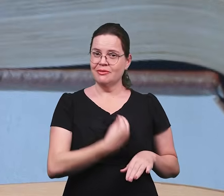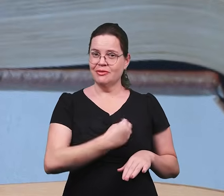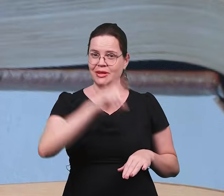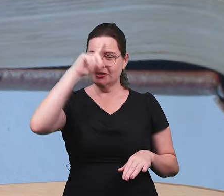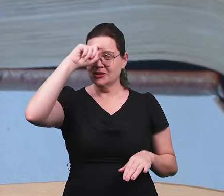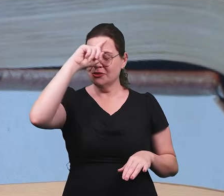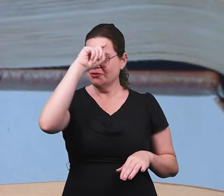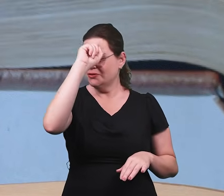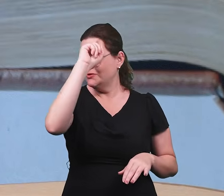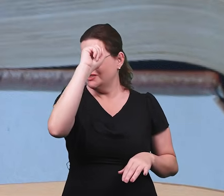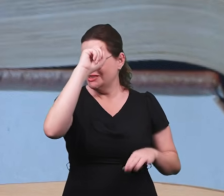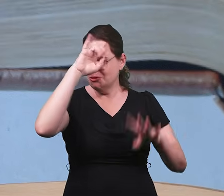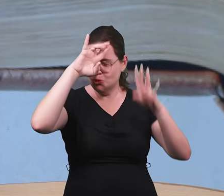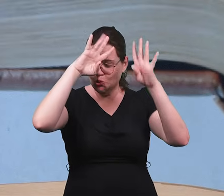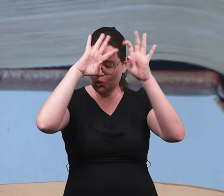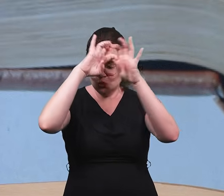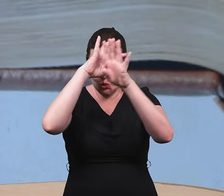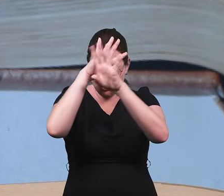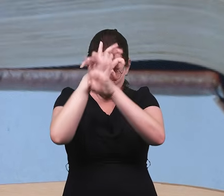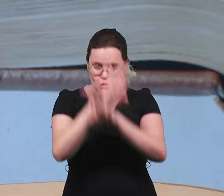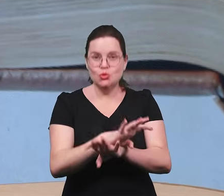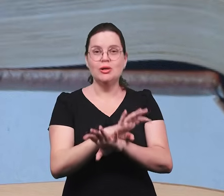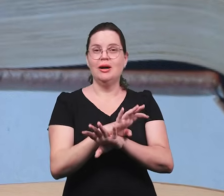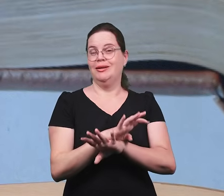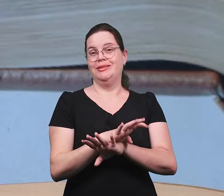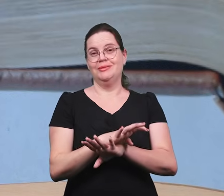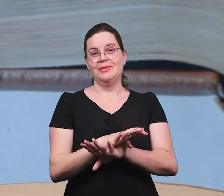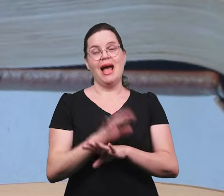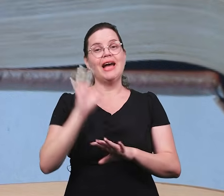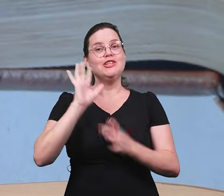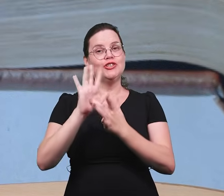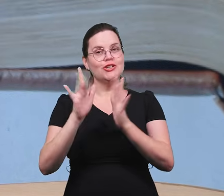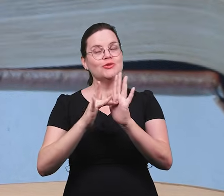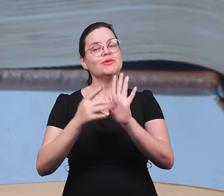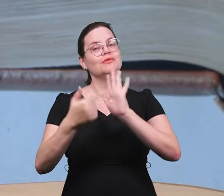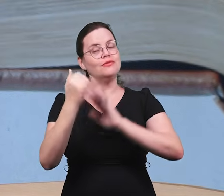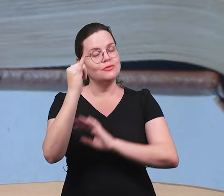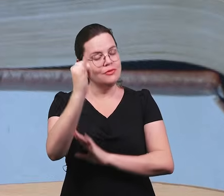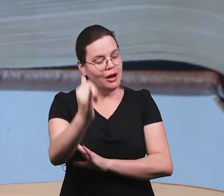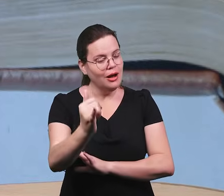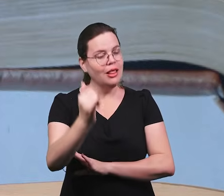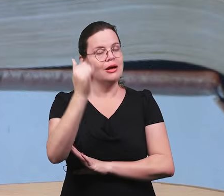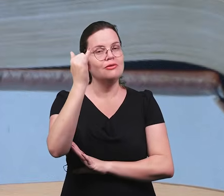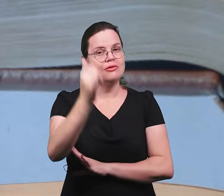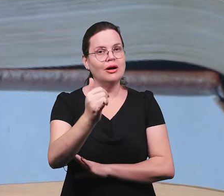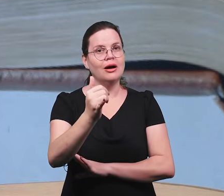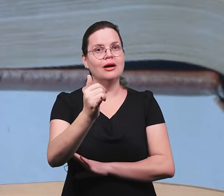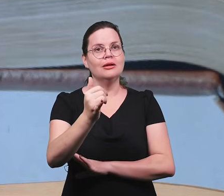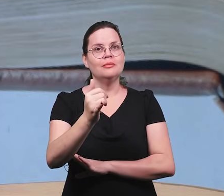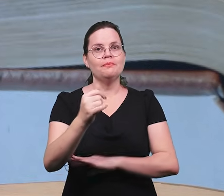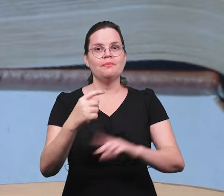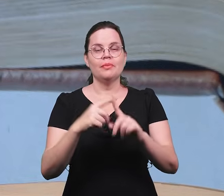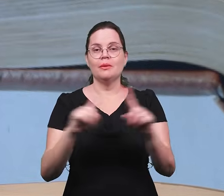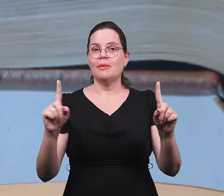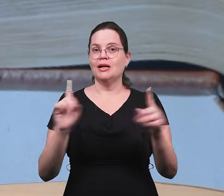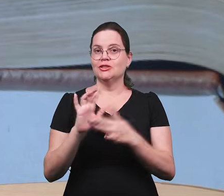dificuldade da sua vida, qualquer que seja ela, Jesus se apresenta, mas Jesus não quer nos